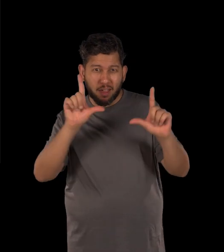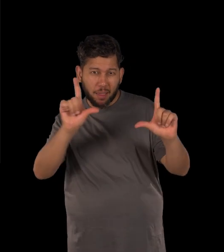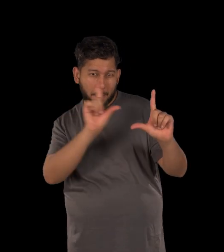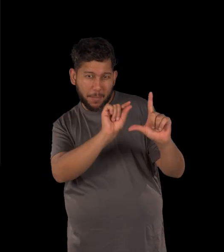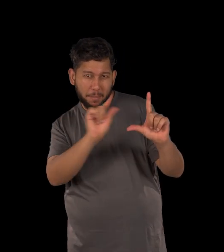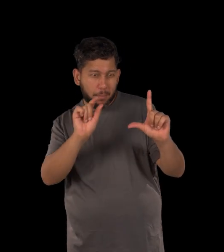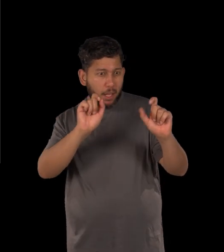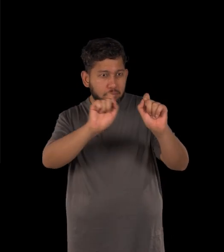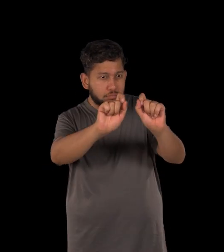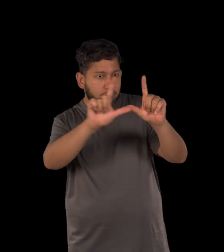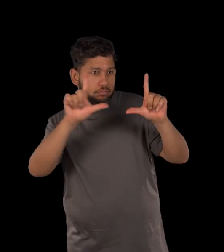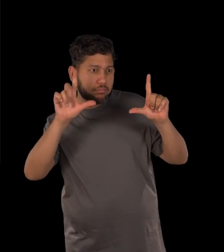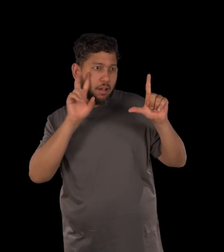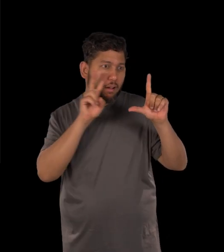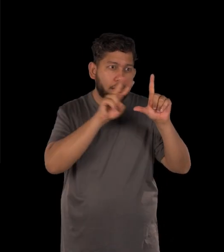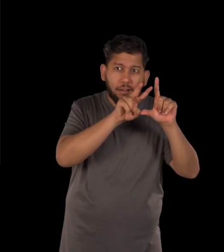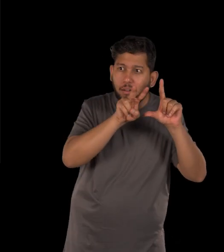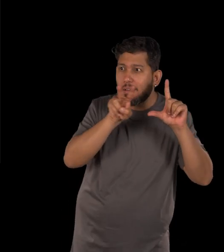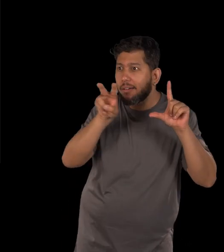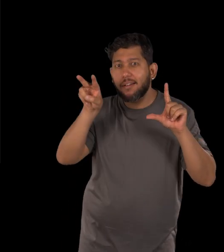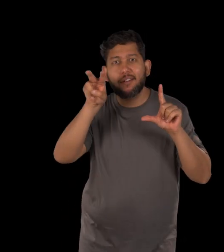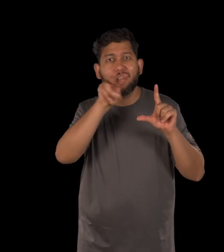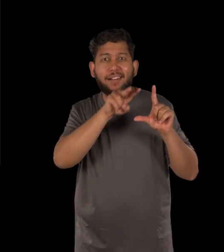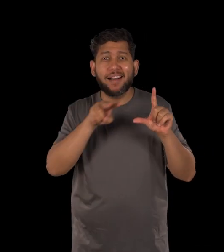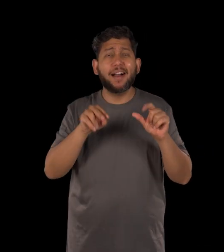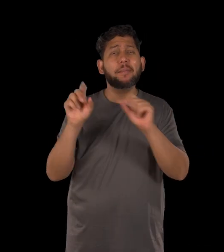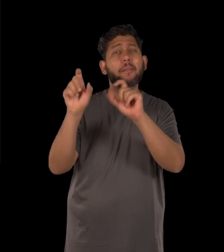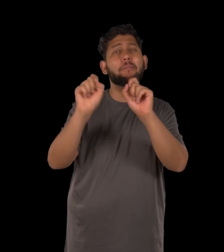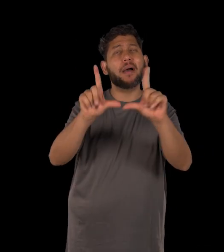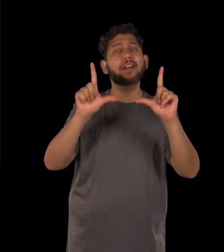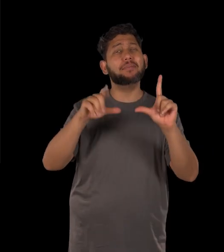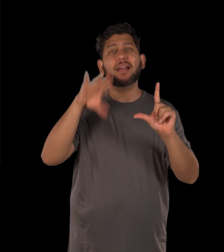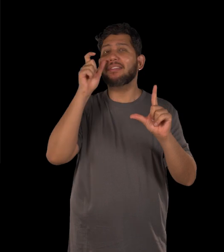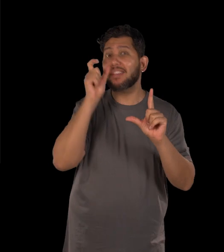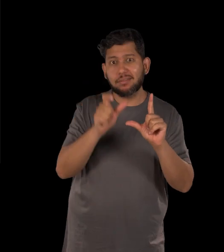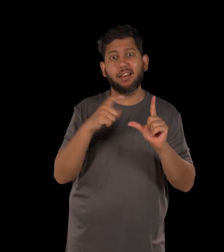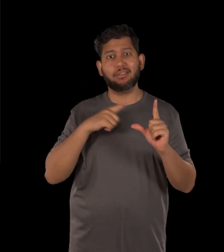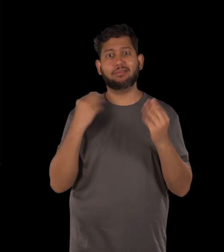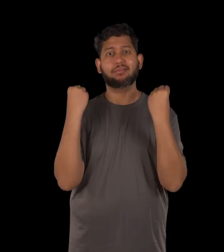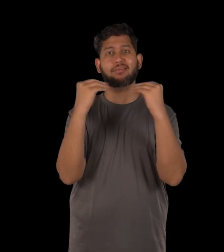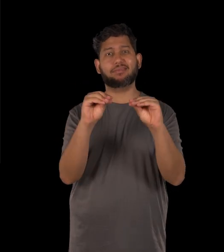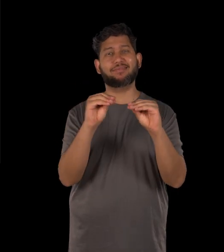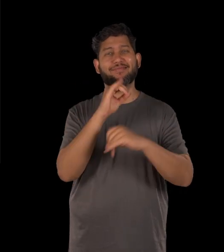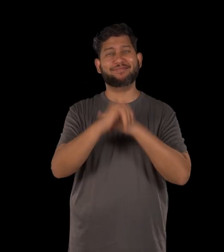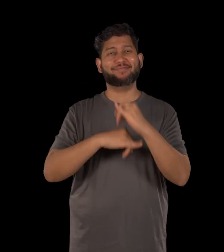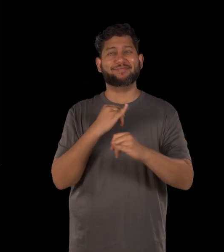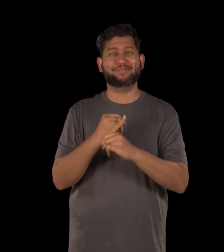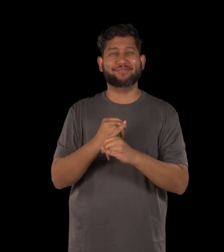da editora. Ela apresenta as imagens mais interessantes da publicação.